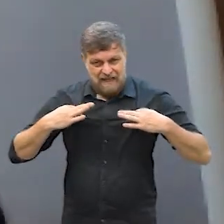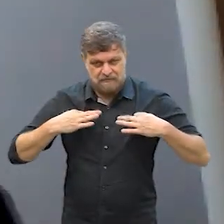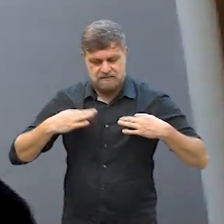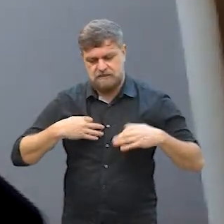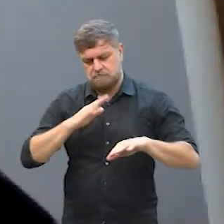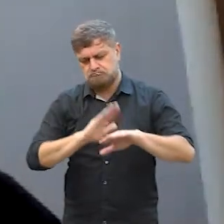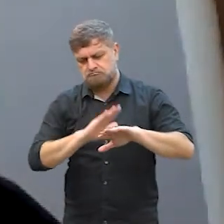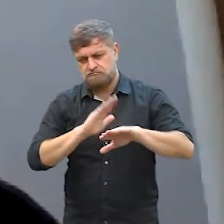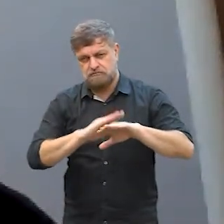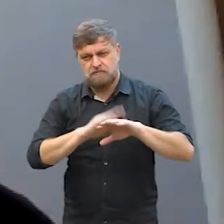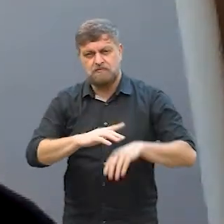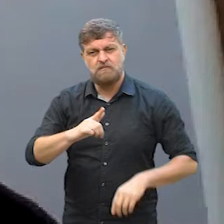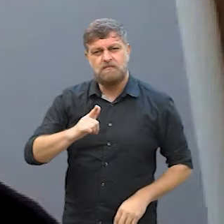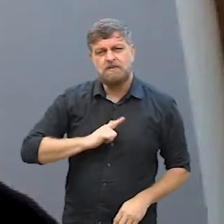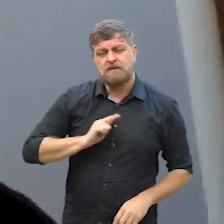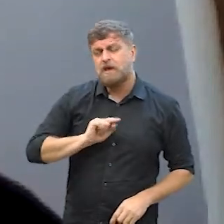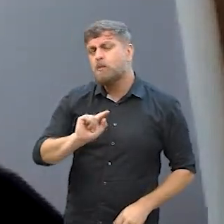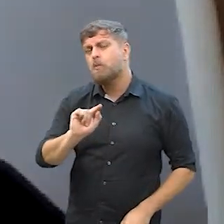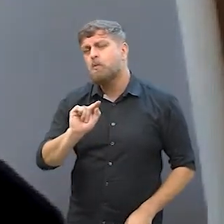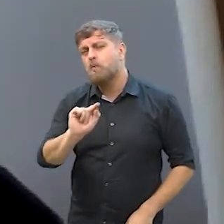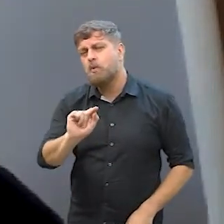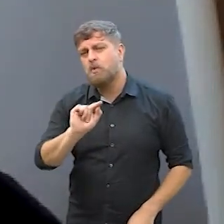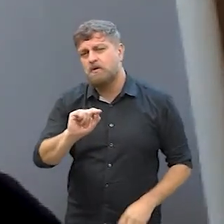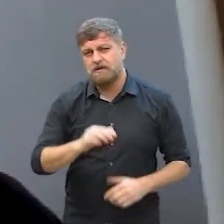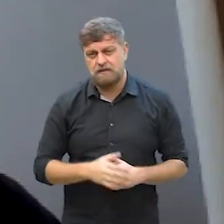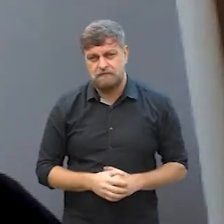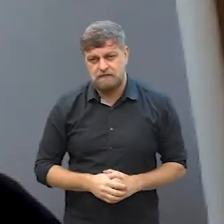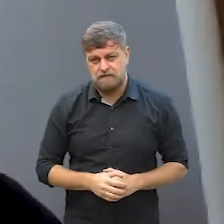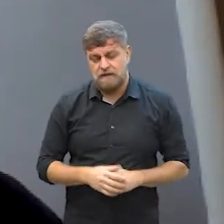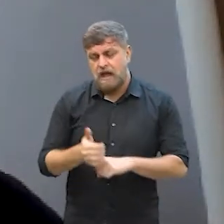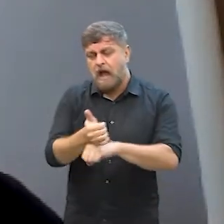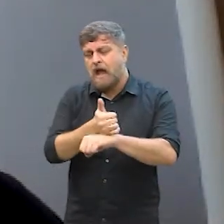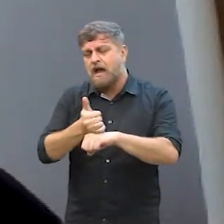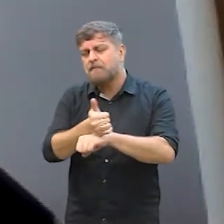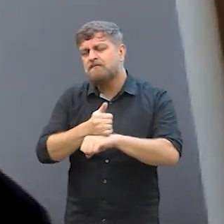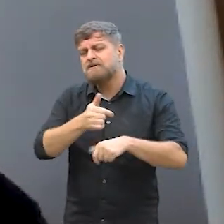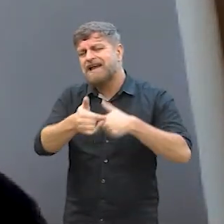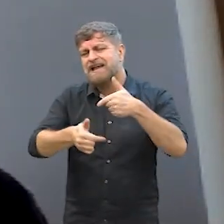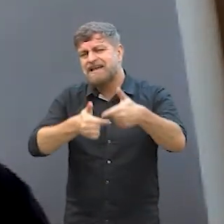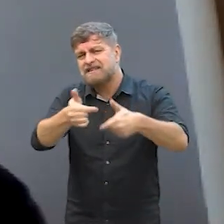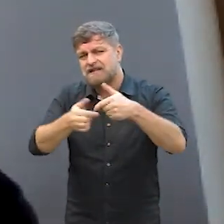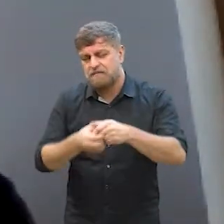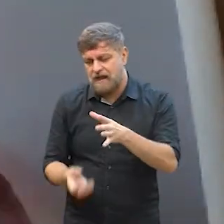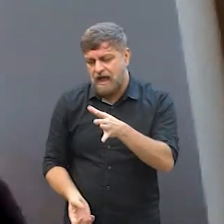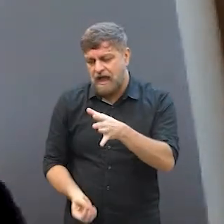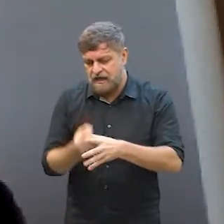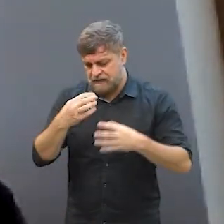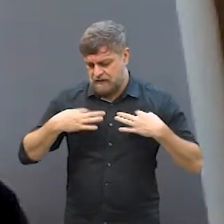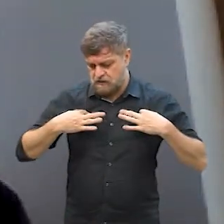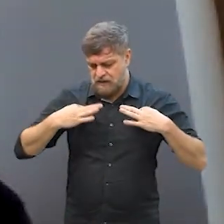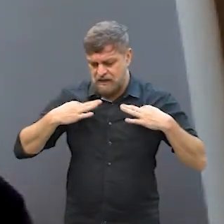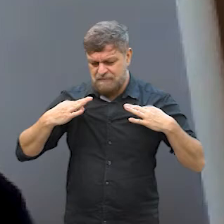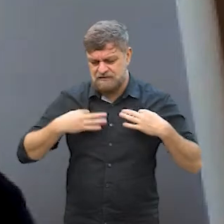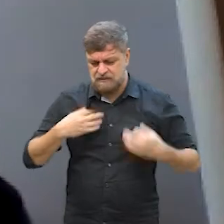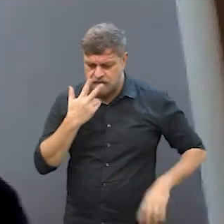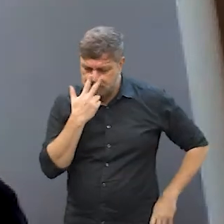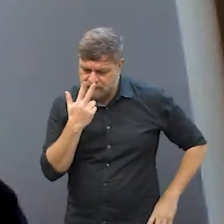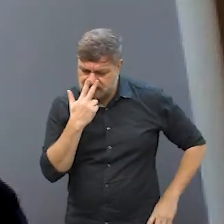tie-dye, né? Isso tem a ver com o quê? Essa camiseta tie-dye? Que profissionais que trabalham criando produtos